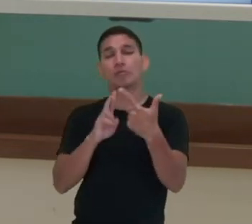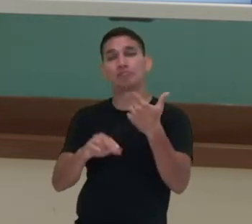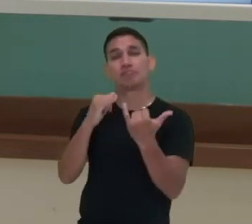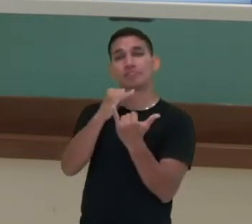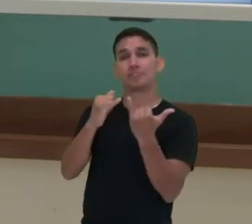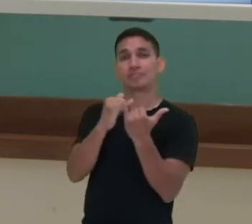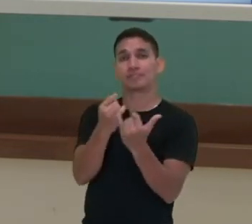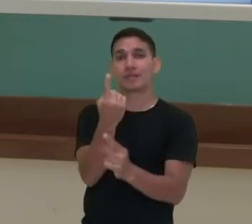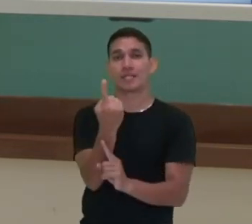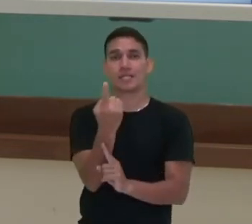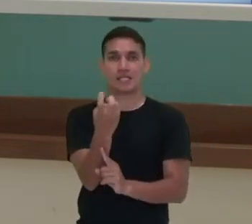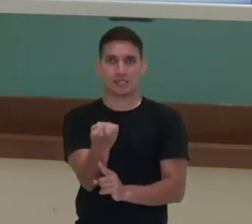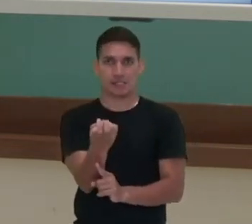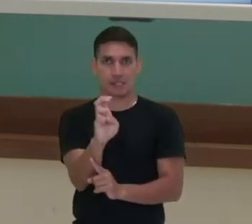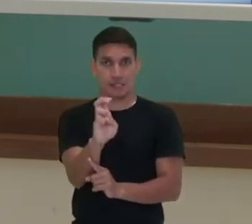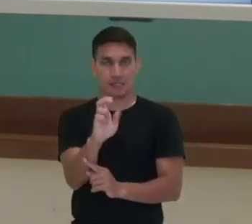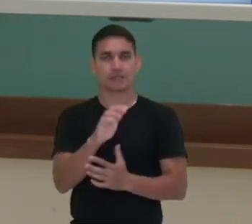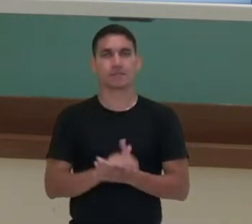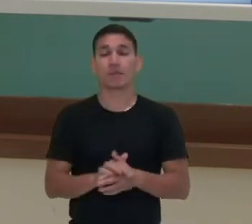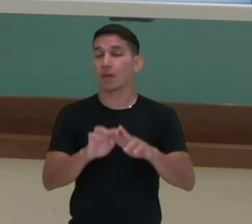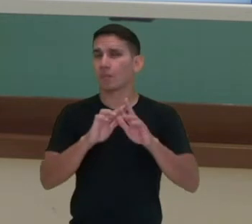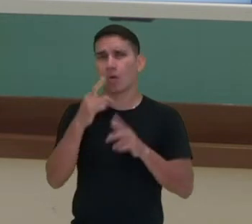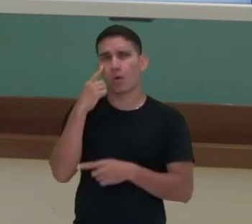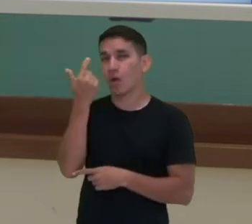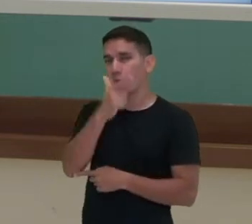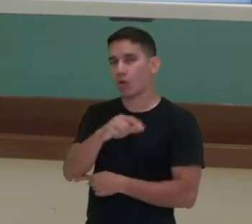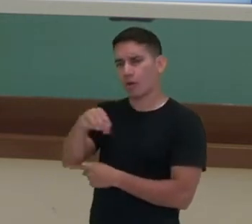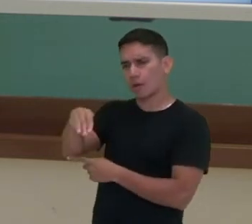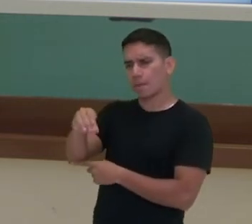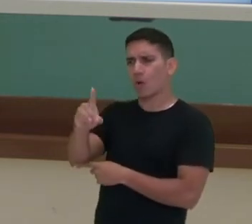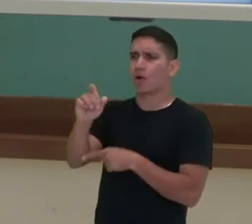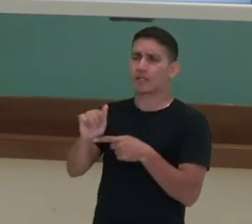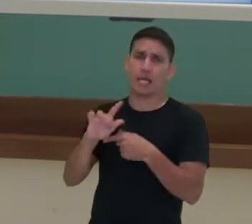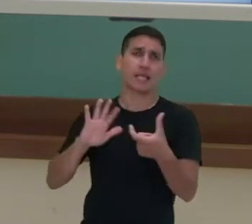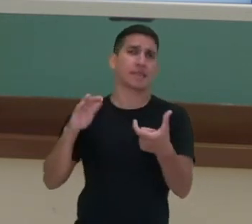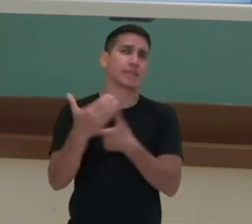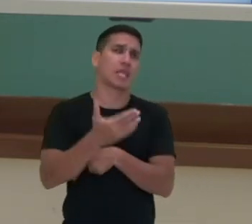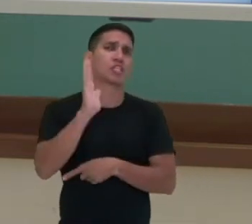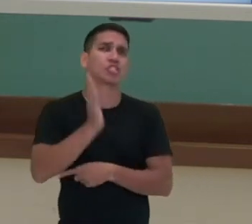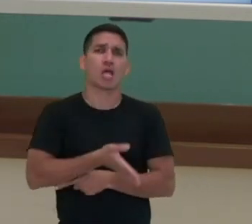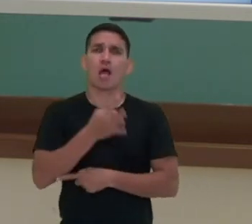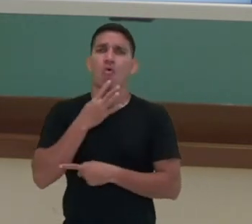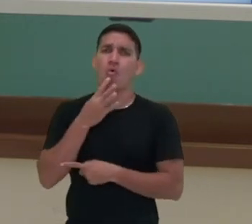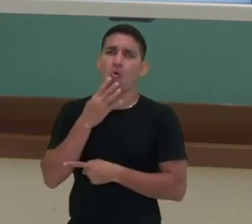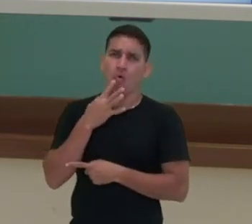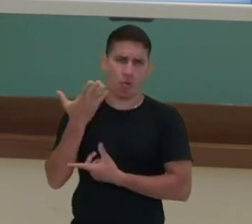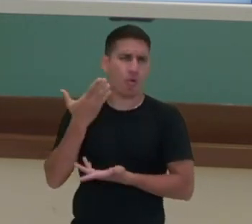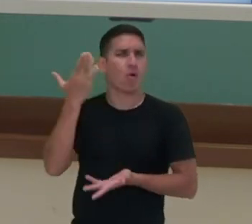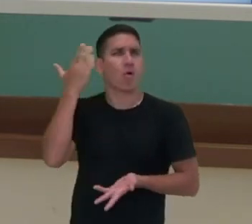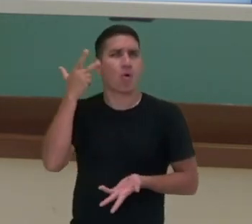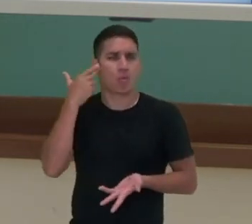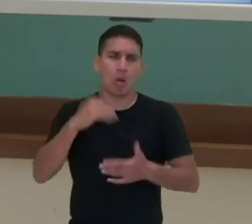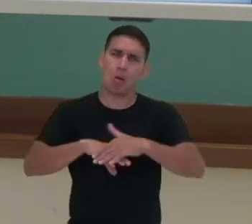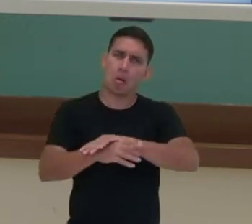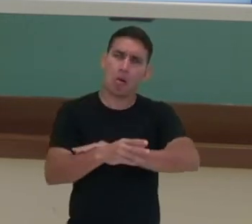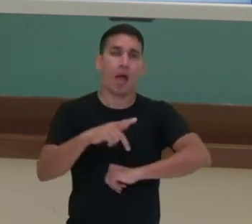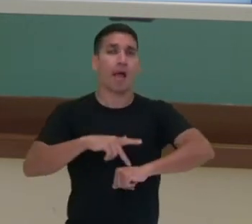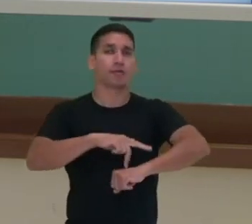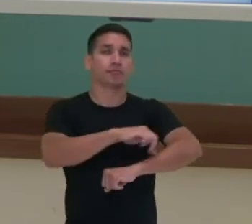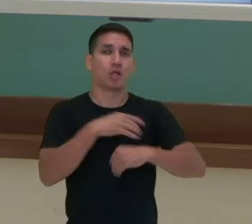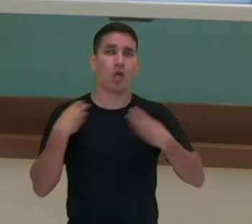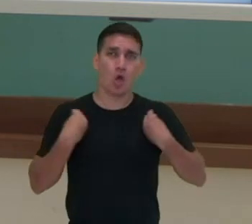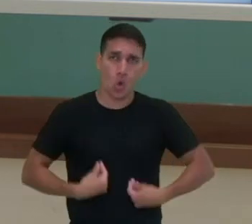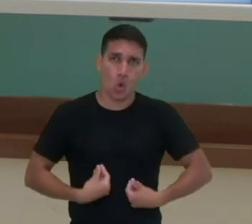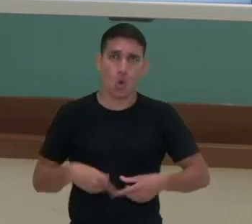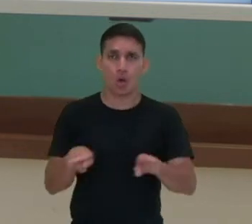é 15. Moda, gente, moda. Moda é um termo que a gente já está bem acostumado, né? Moda de roupa, moda de